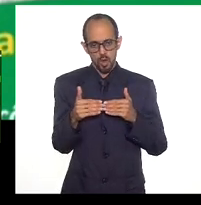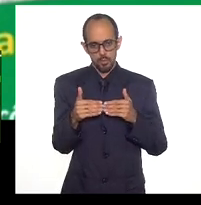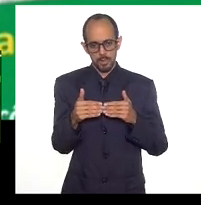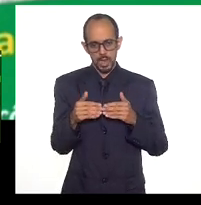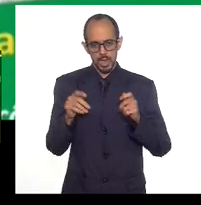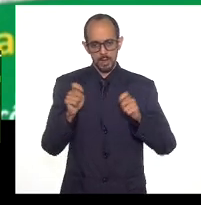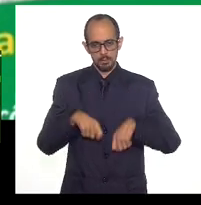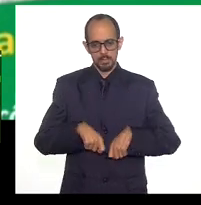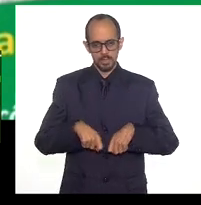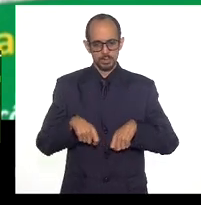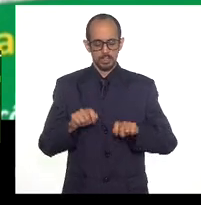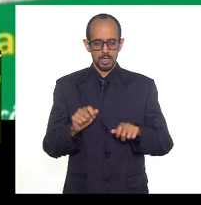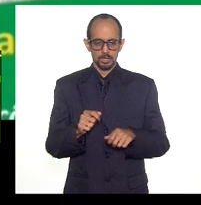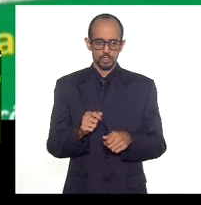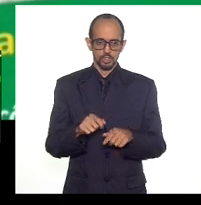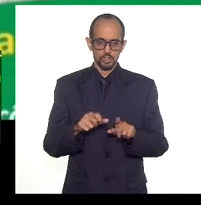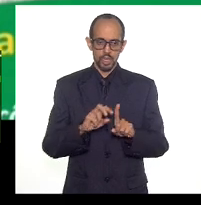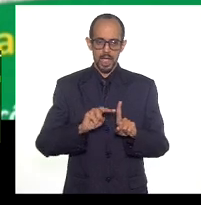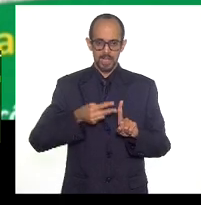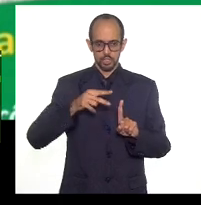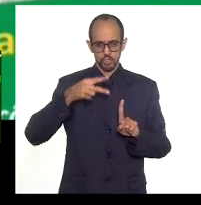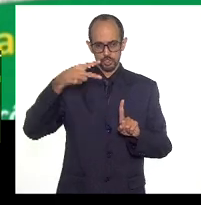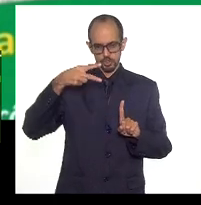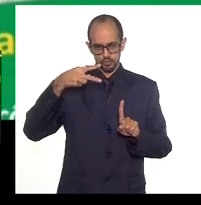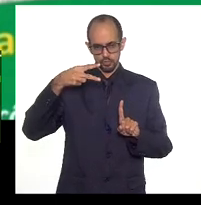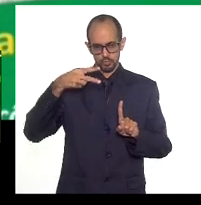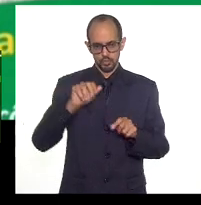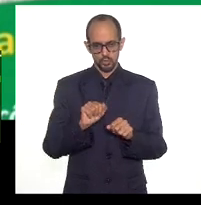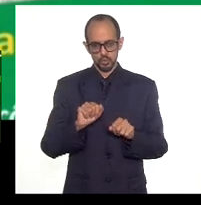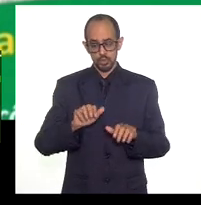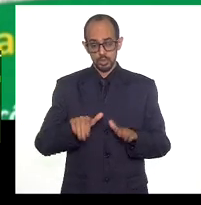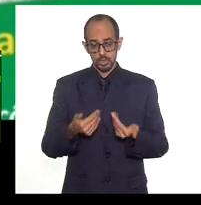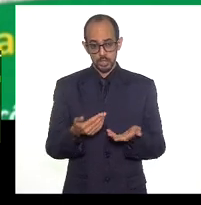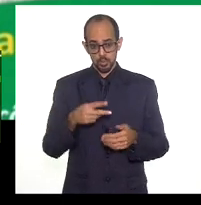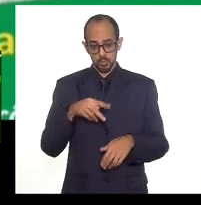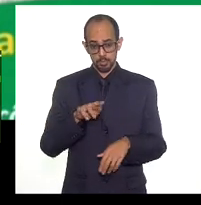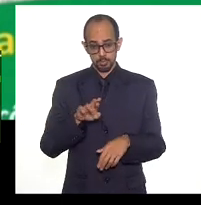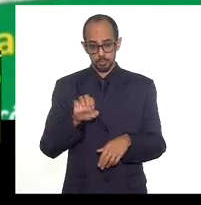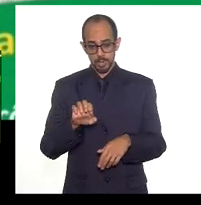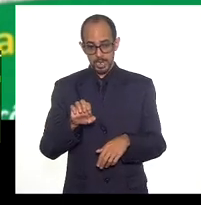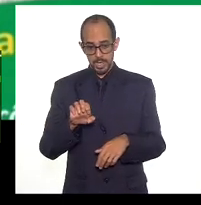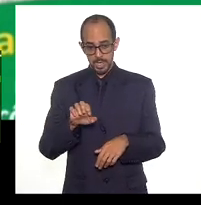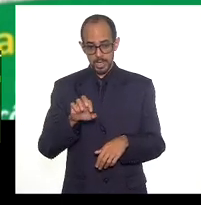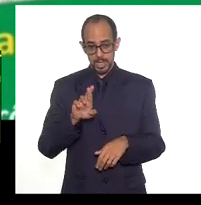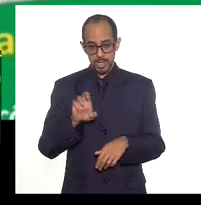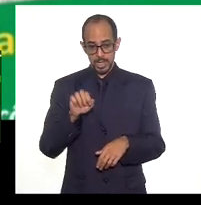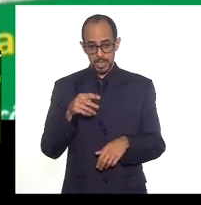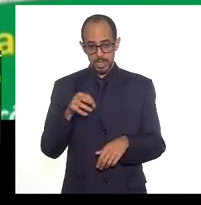né, afretados. Isso eu digo pré-Repetro, na medida em que,